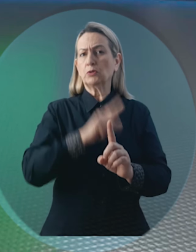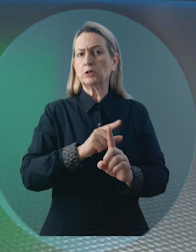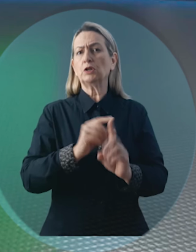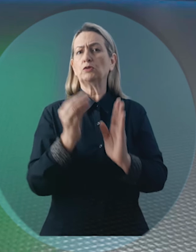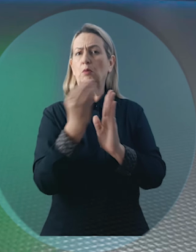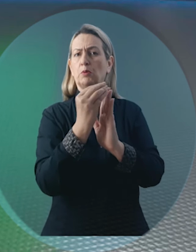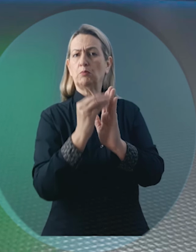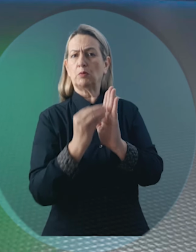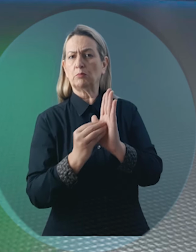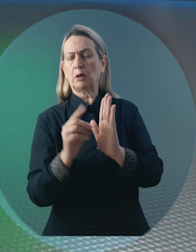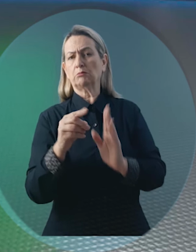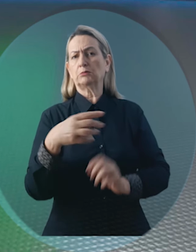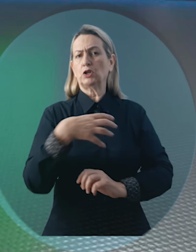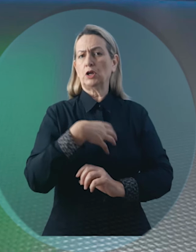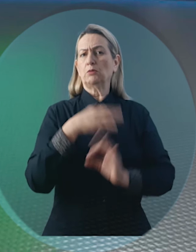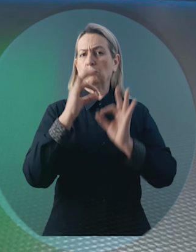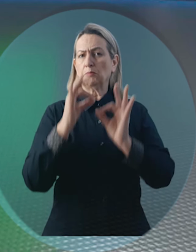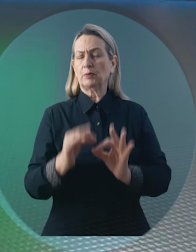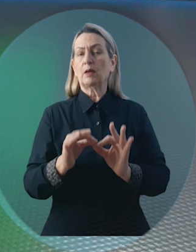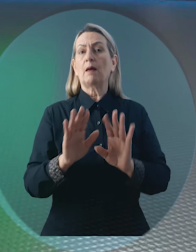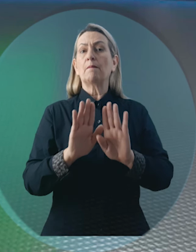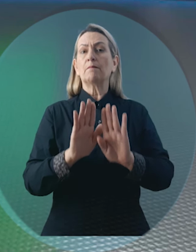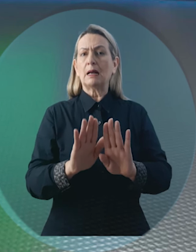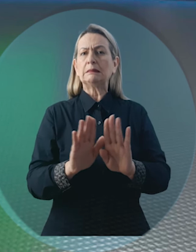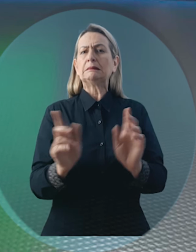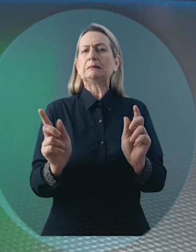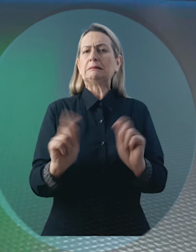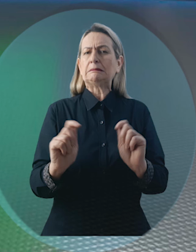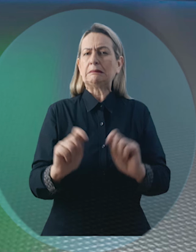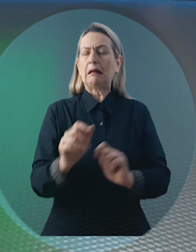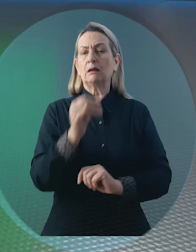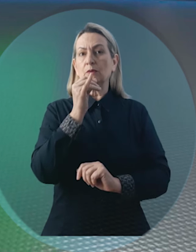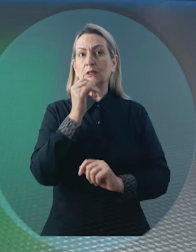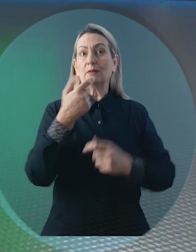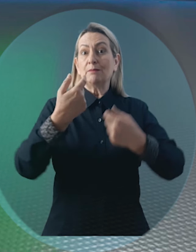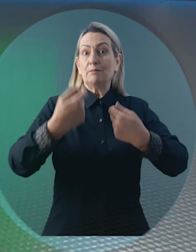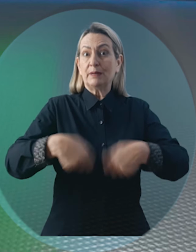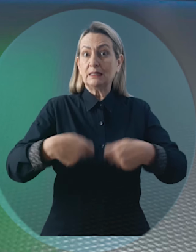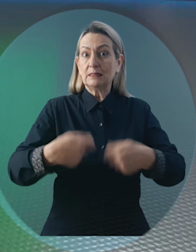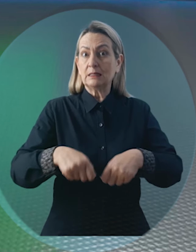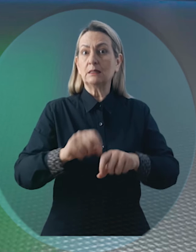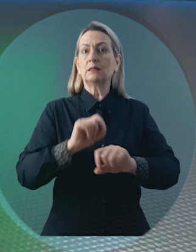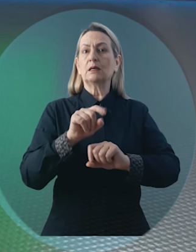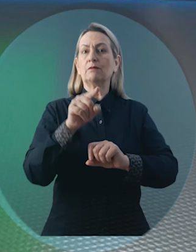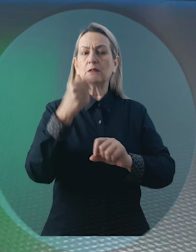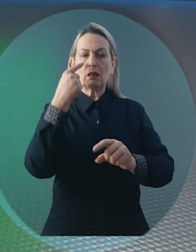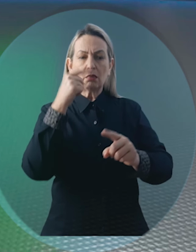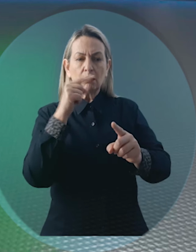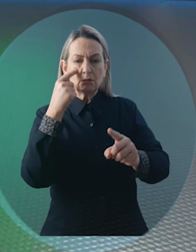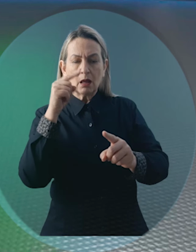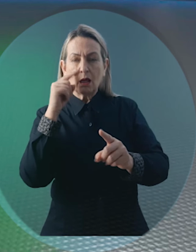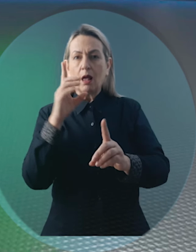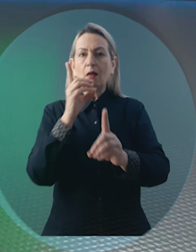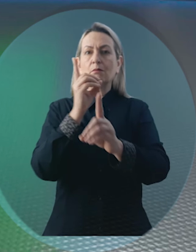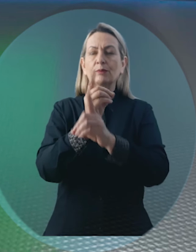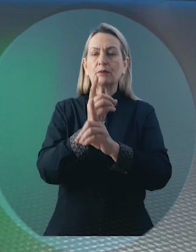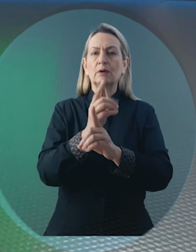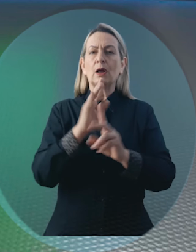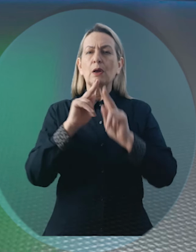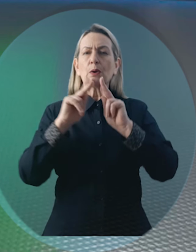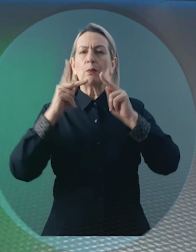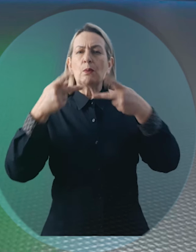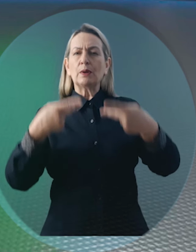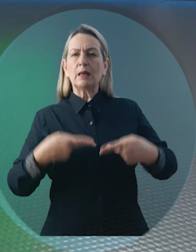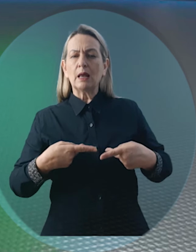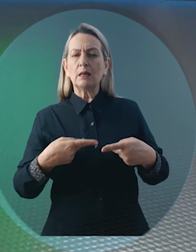aqueles municípios aqueles objetivos já esteja listado daquela forma então é possível e necessário que vocês